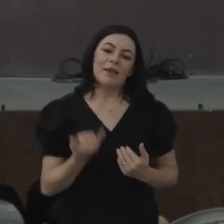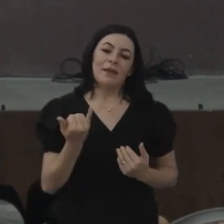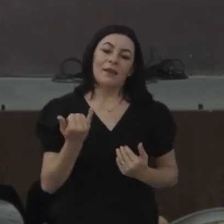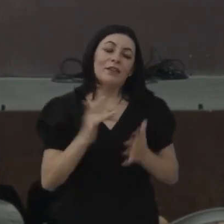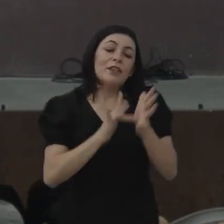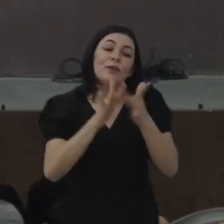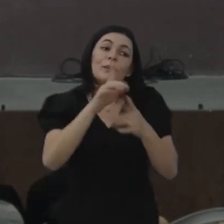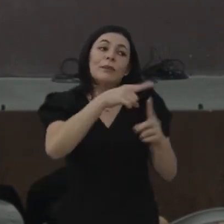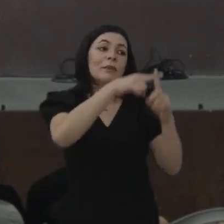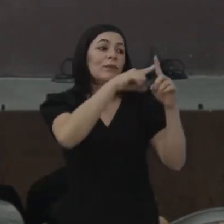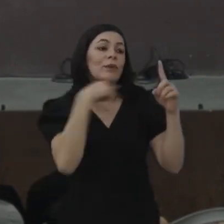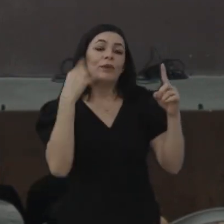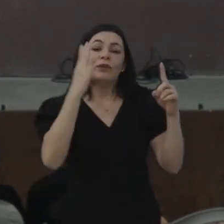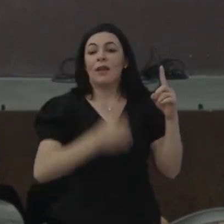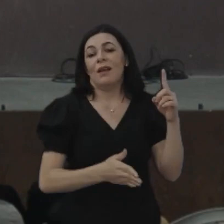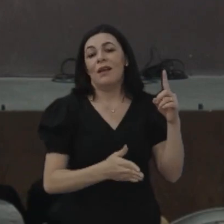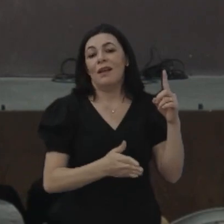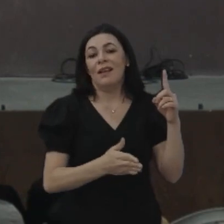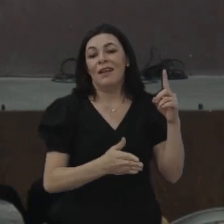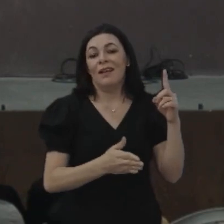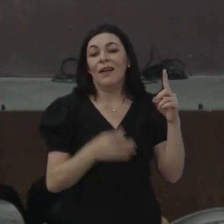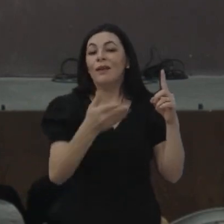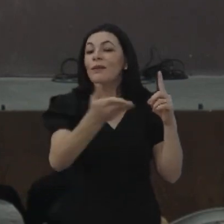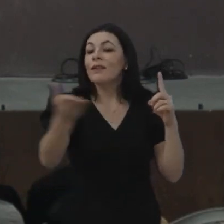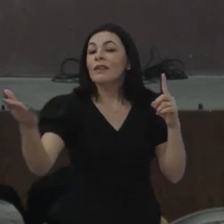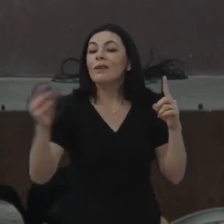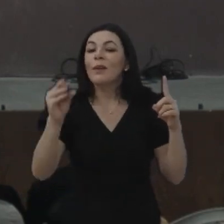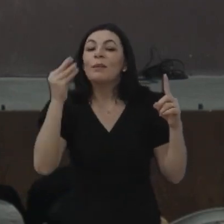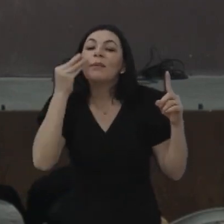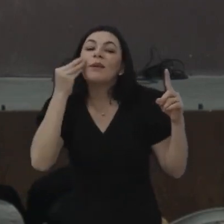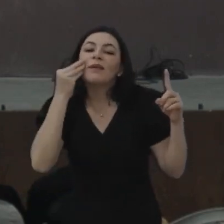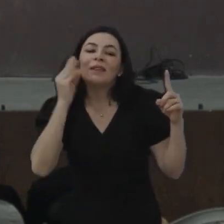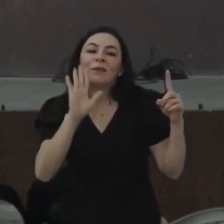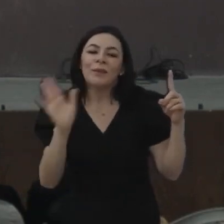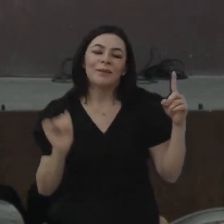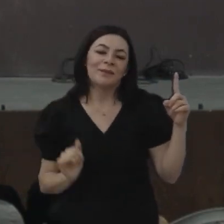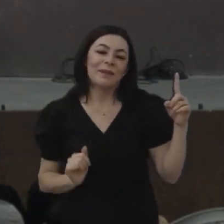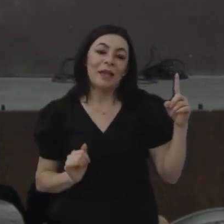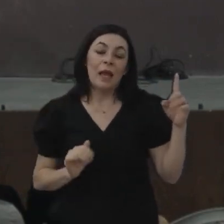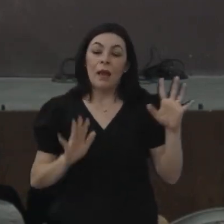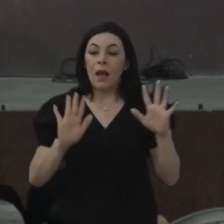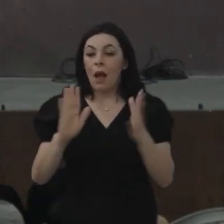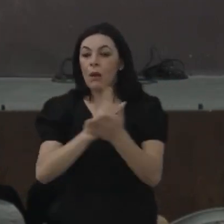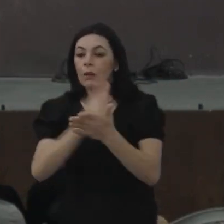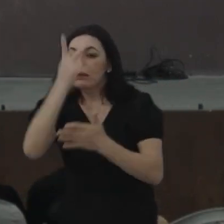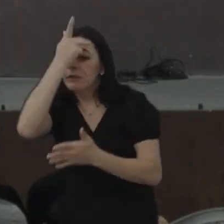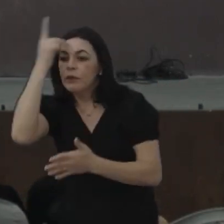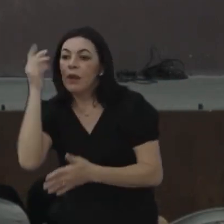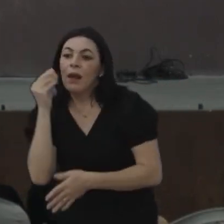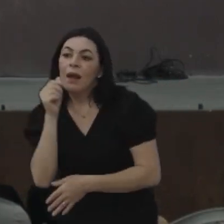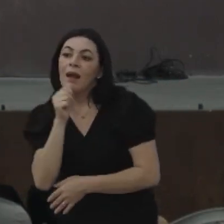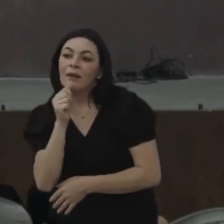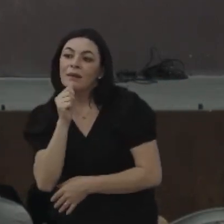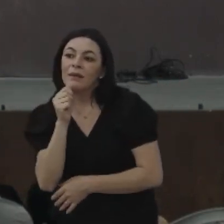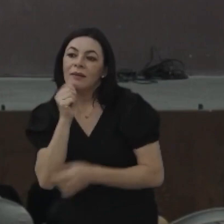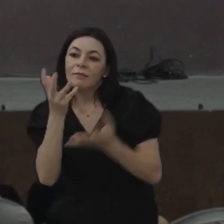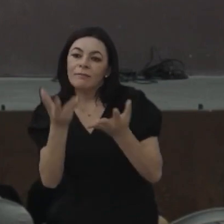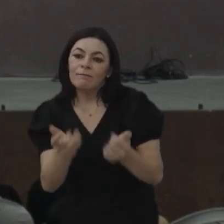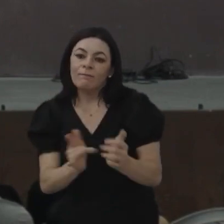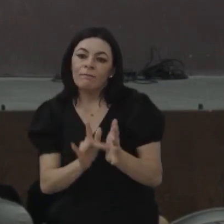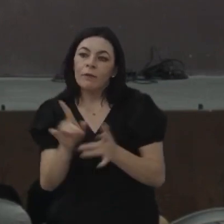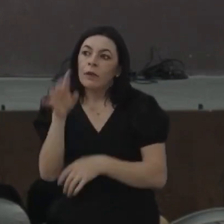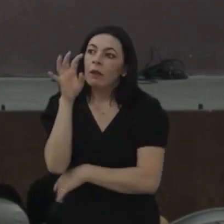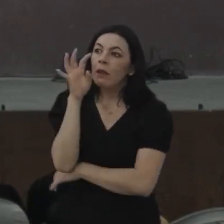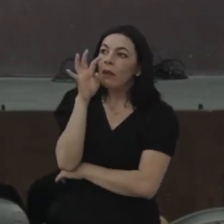foi pago. E você precisa apenas provar essa transformação. Agora, se tem aqui pessoas que ainda não provou isso, e você está ouvindo essa